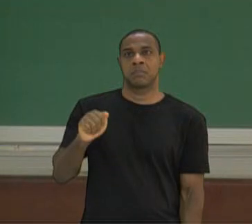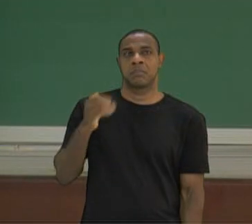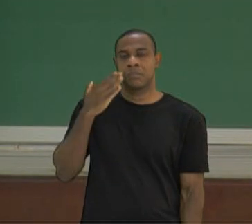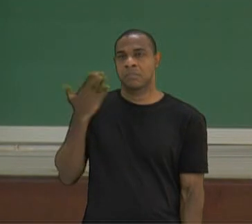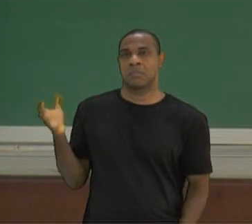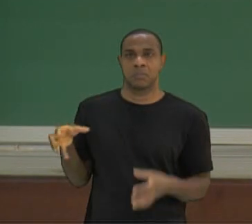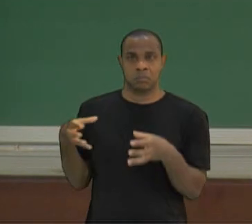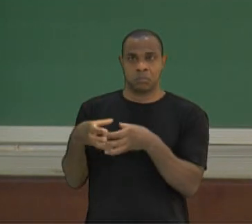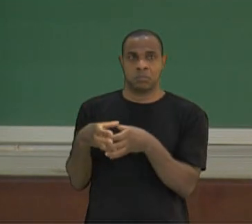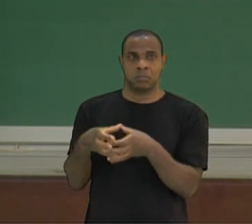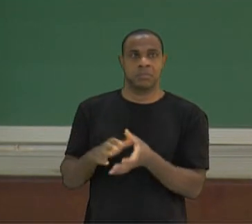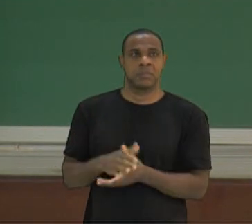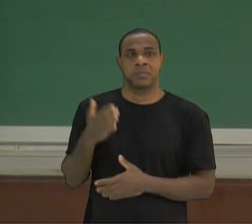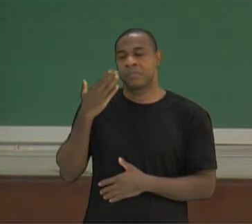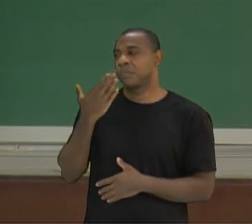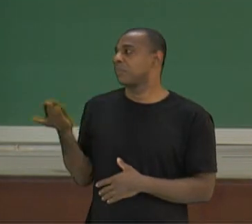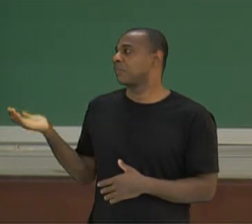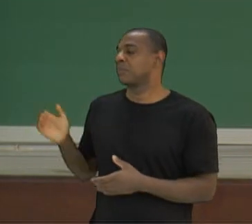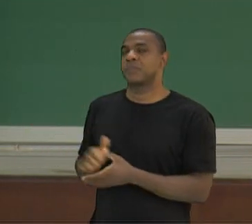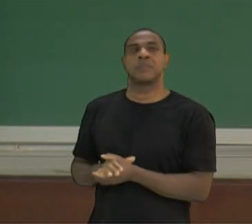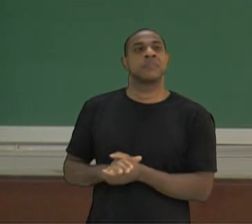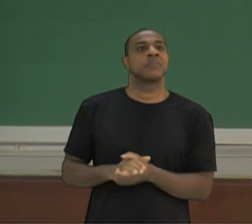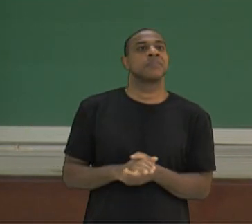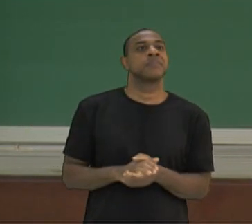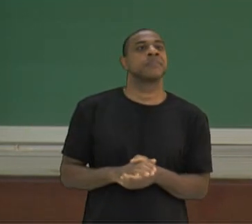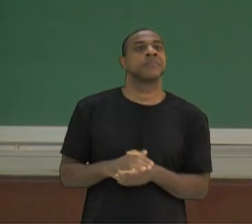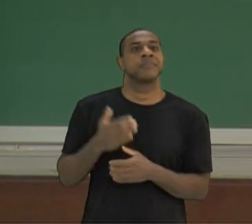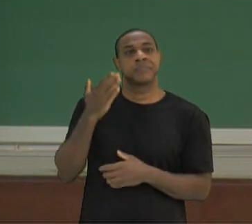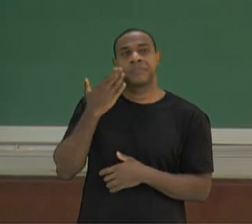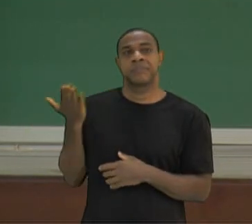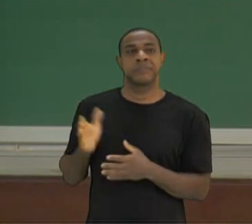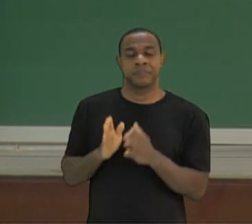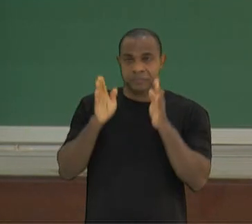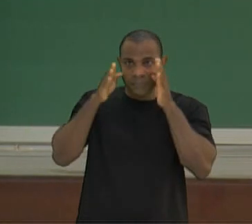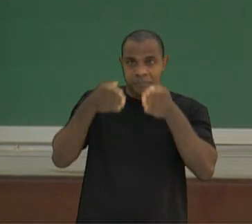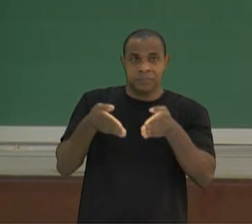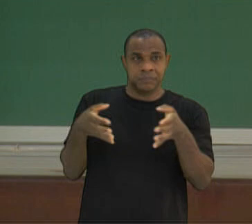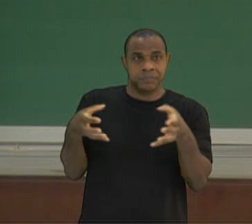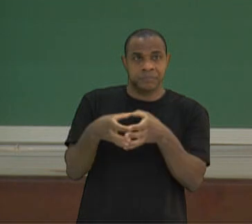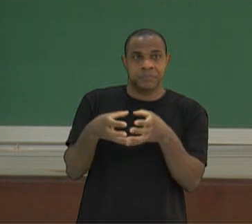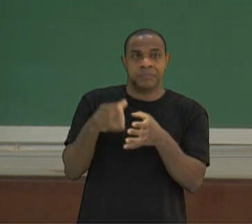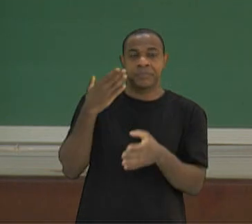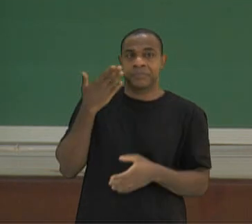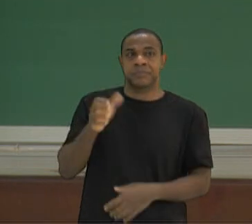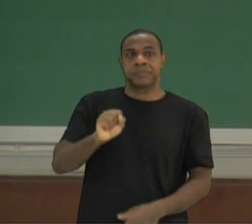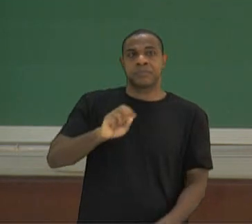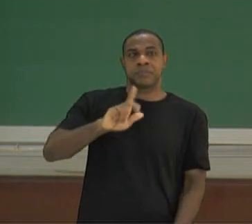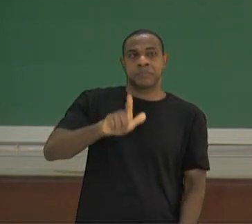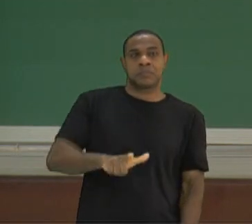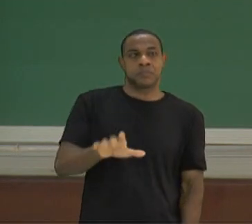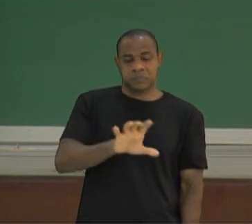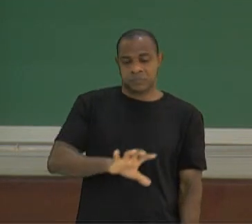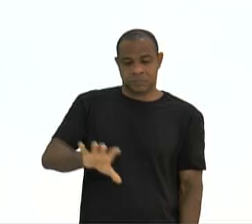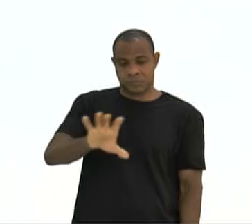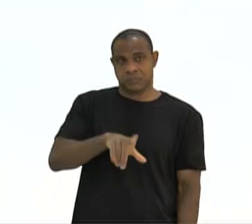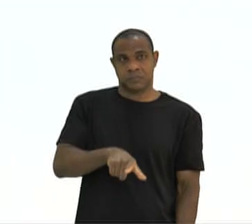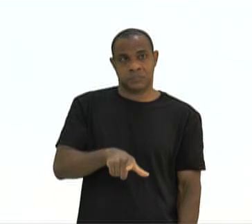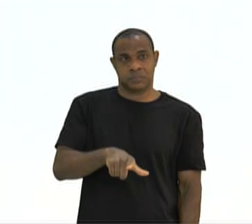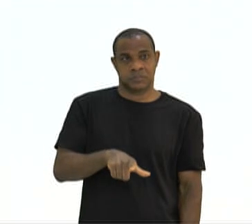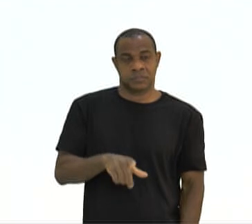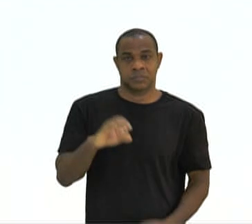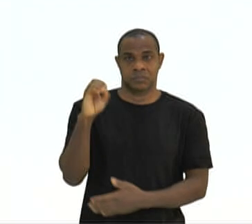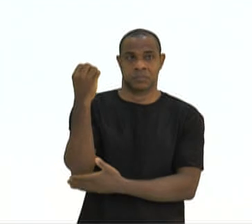certo? Aí as regiões metropolitanas ali, focando somente na região sul e destacando algumas. A Grande